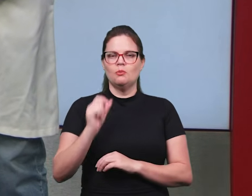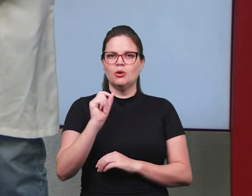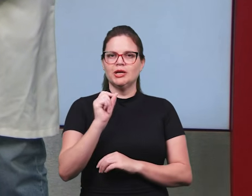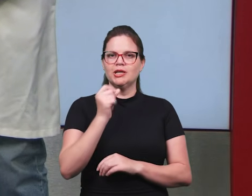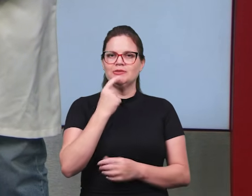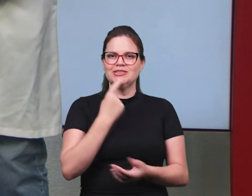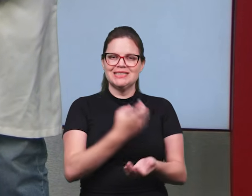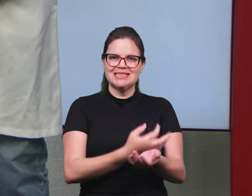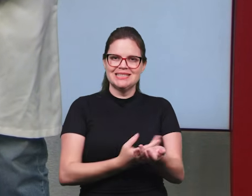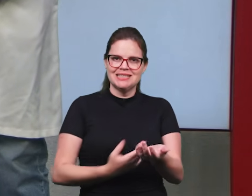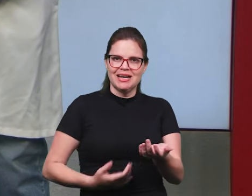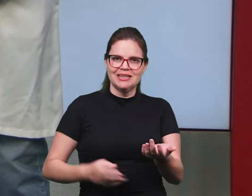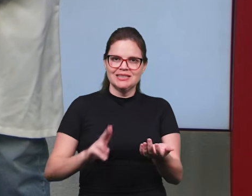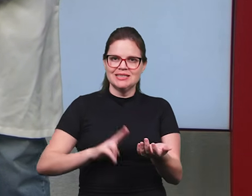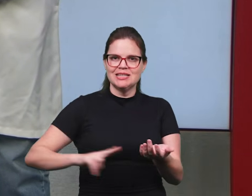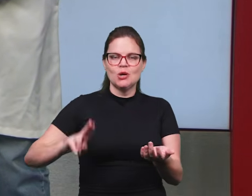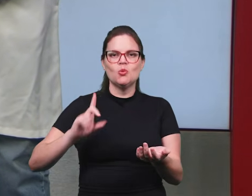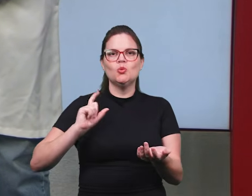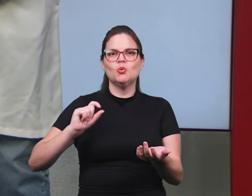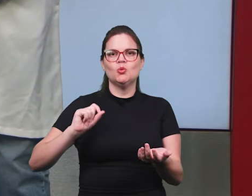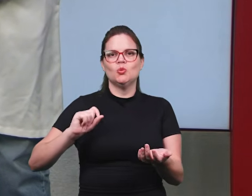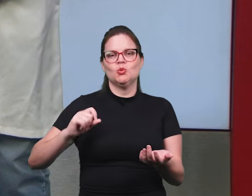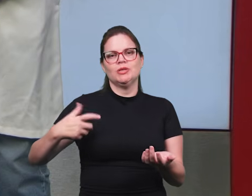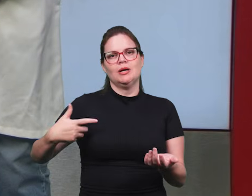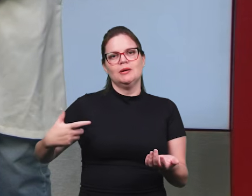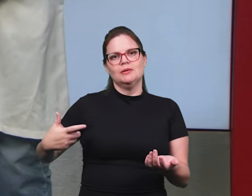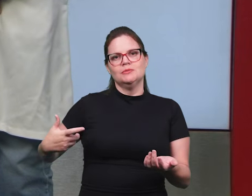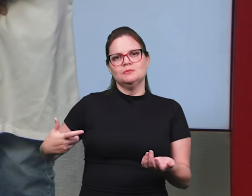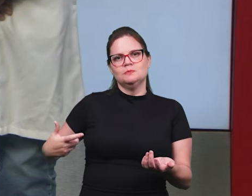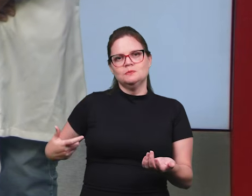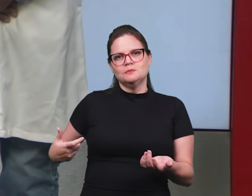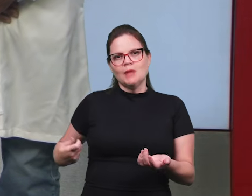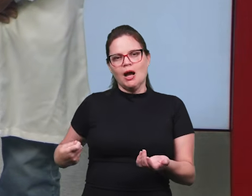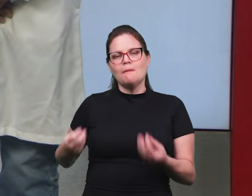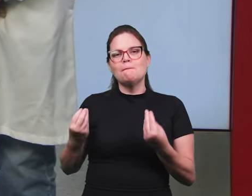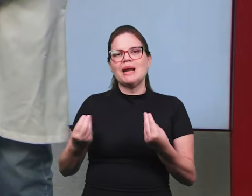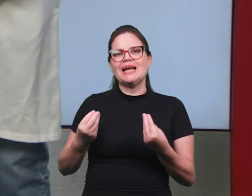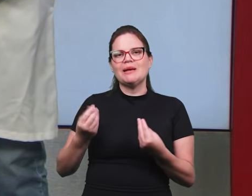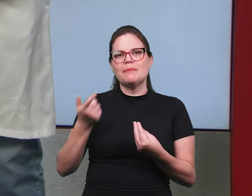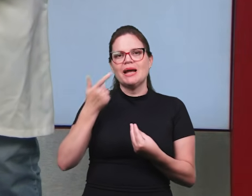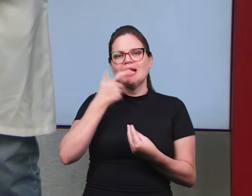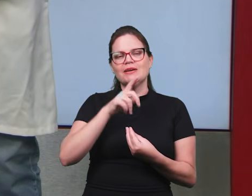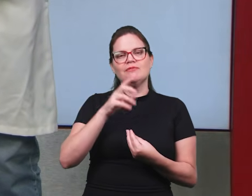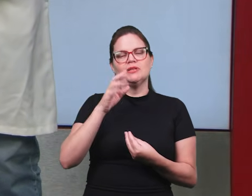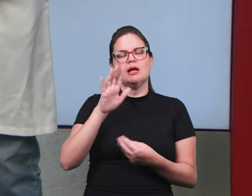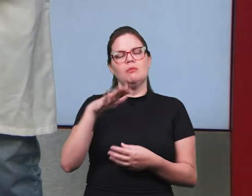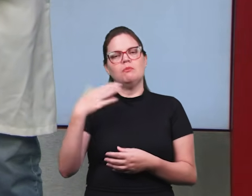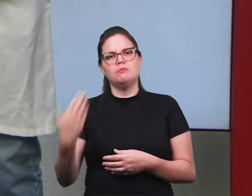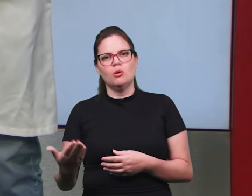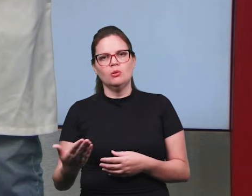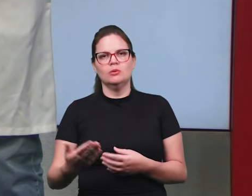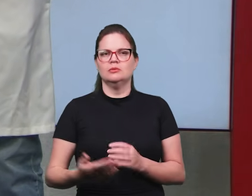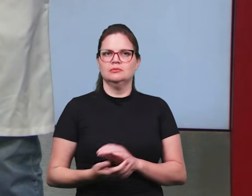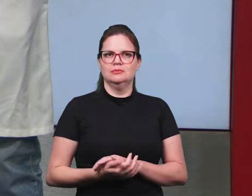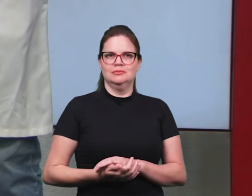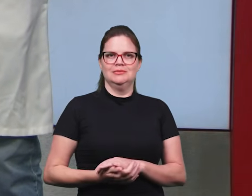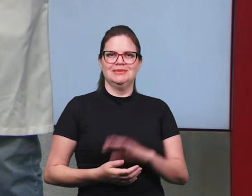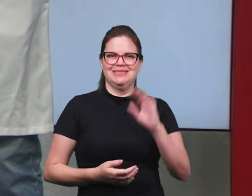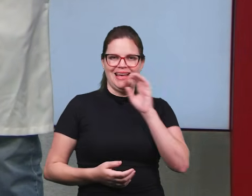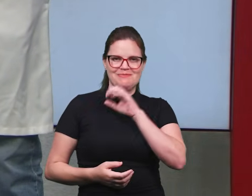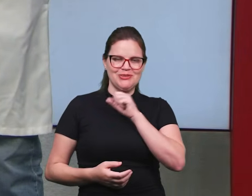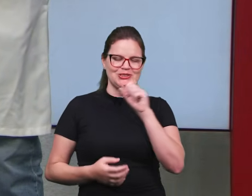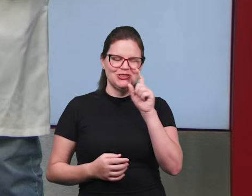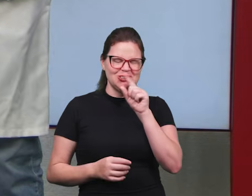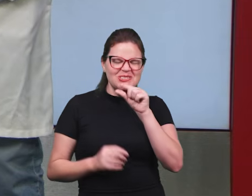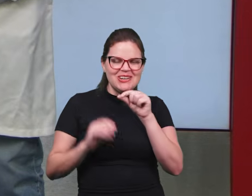que você usa ali para tampar. E como é que é a acessibilidade hoje desse procedimento aí? Nós estamos fugindo um pouquinho